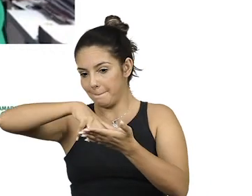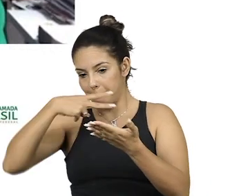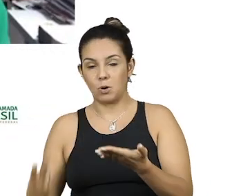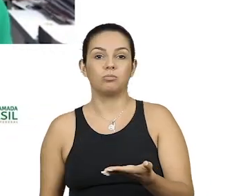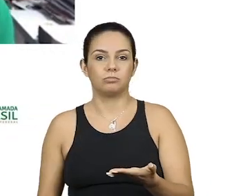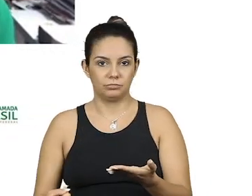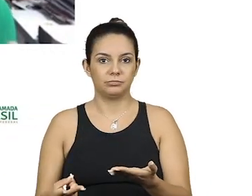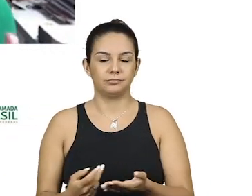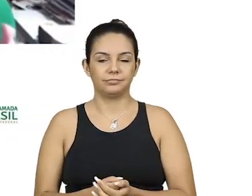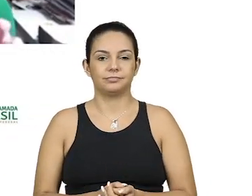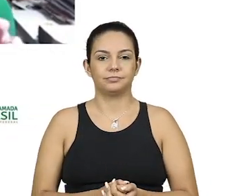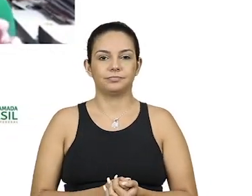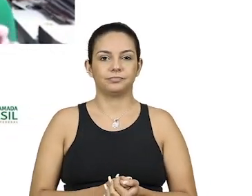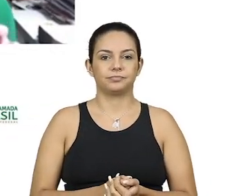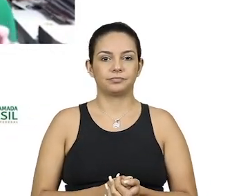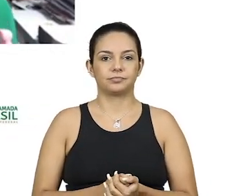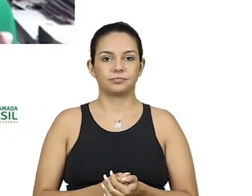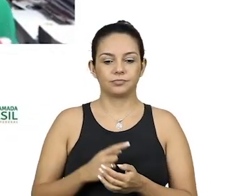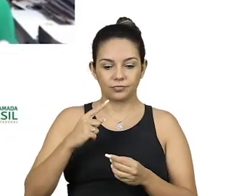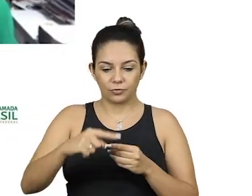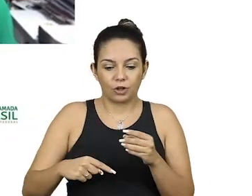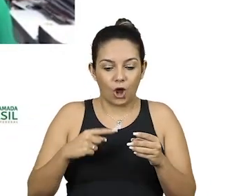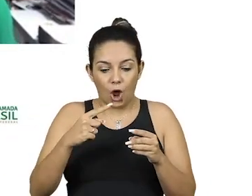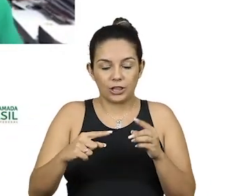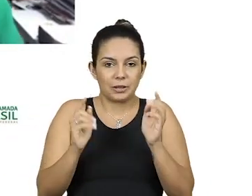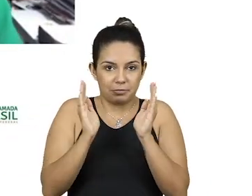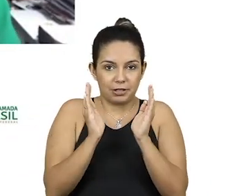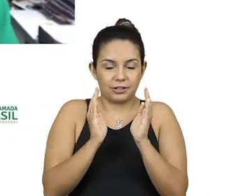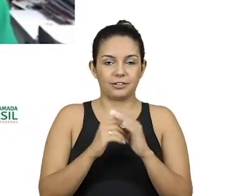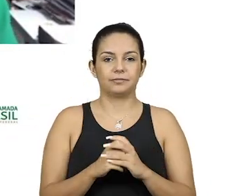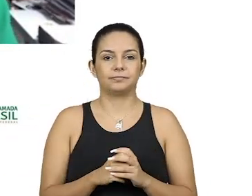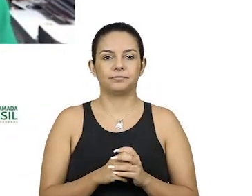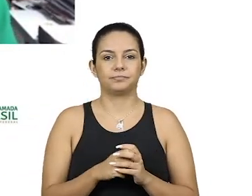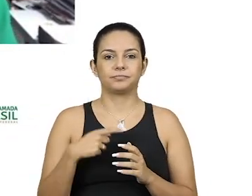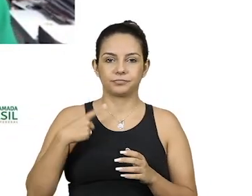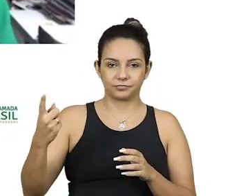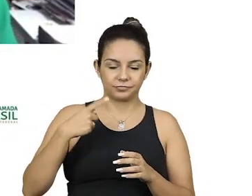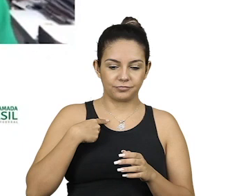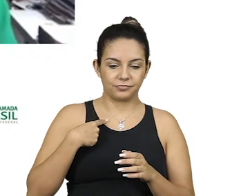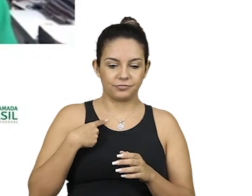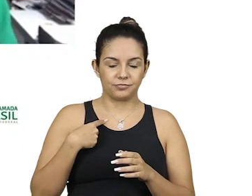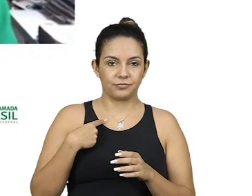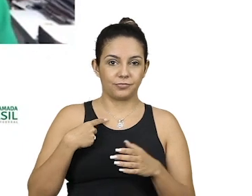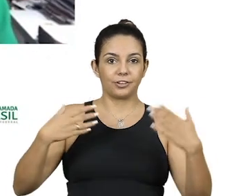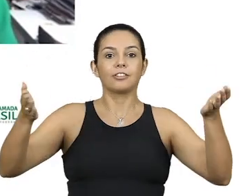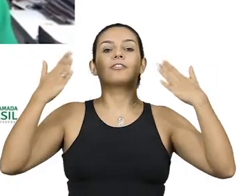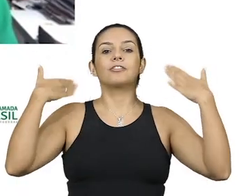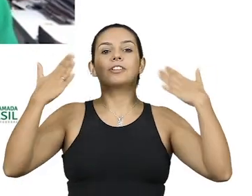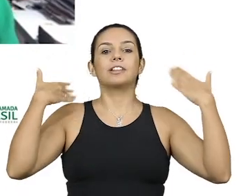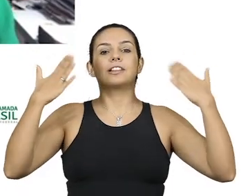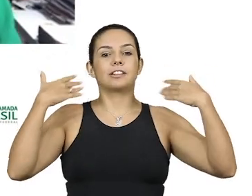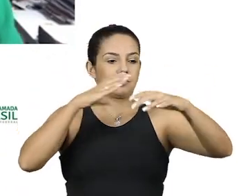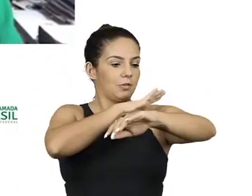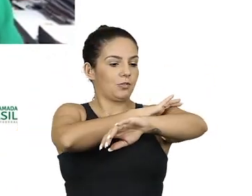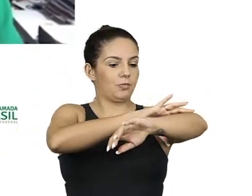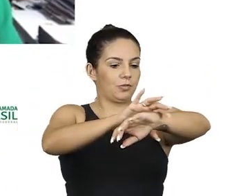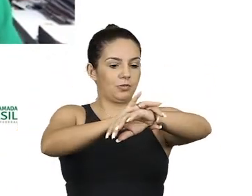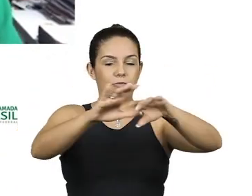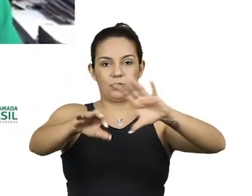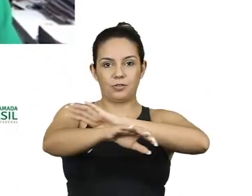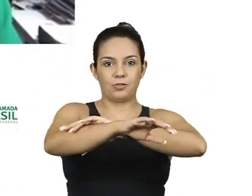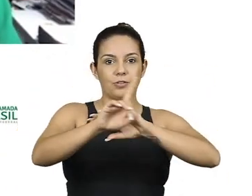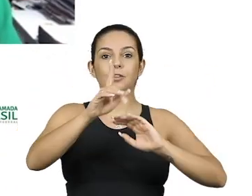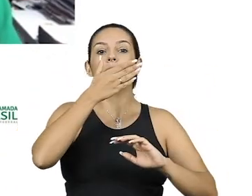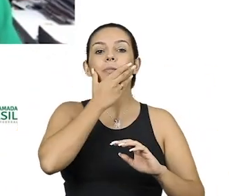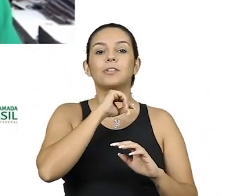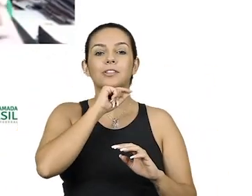certa. E era uma rodinha muito pequena. Então, nós andávamos em pleno verão de manga comprida, para o pai